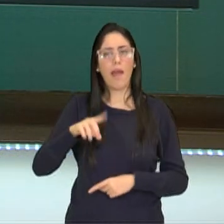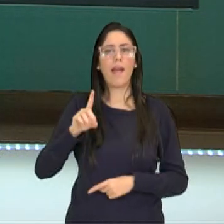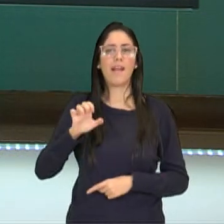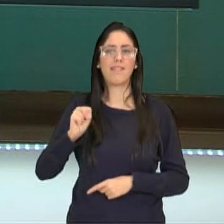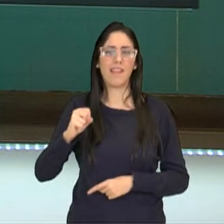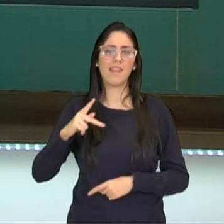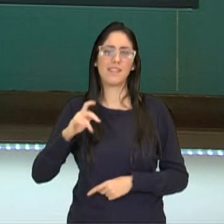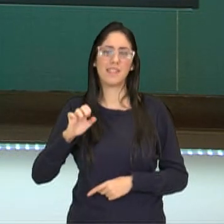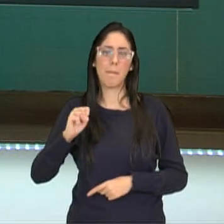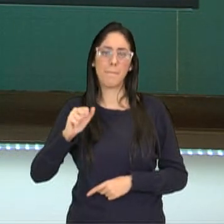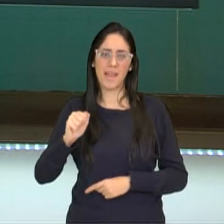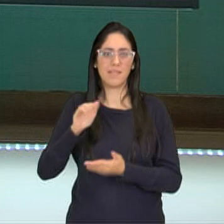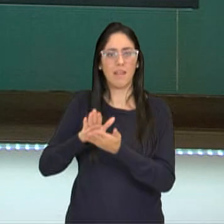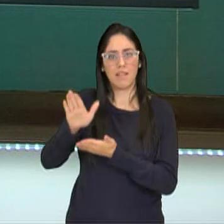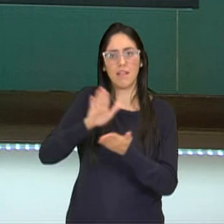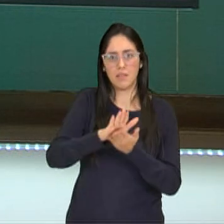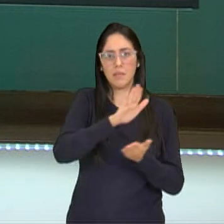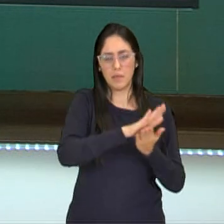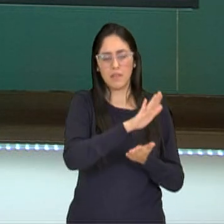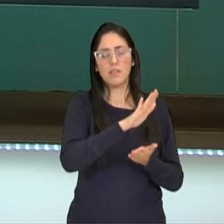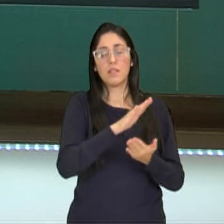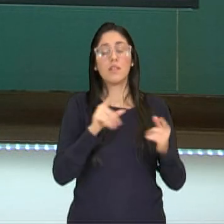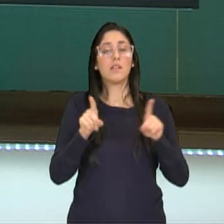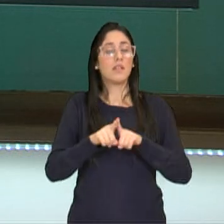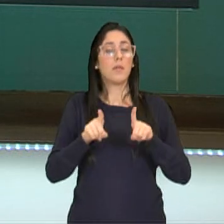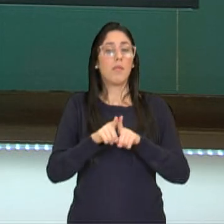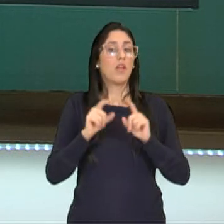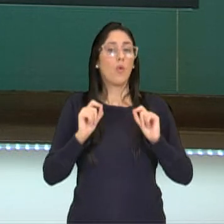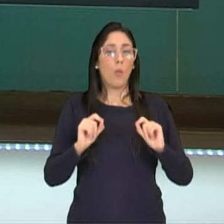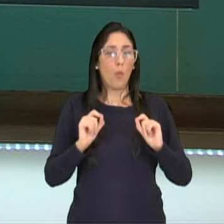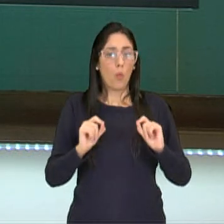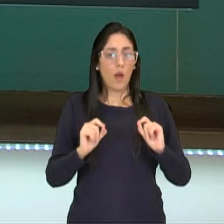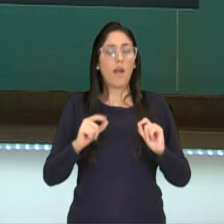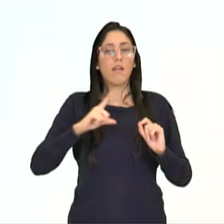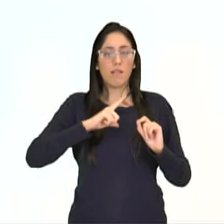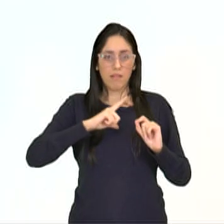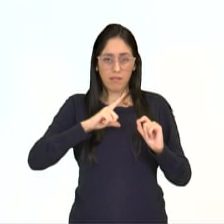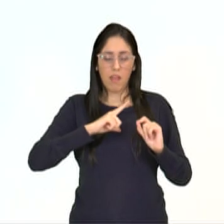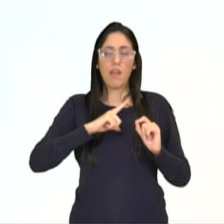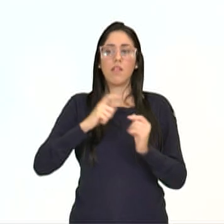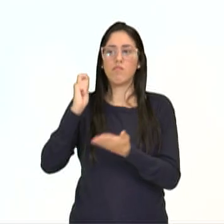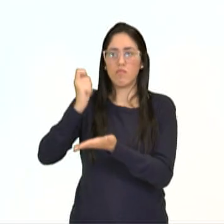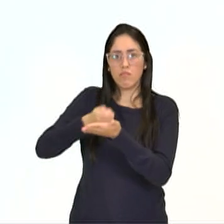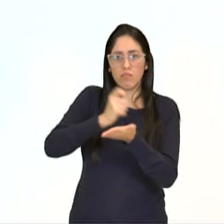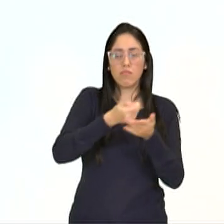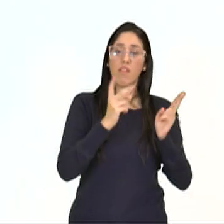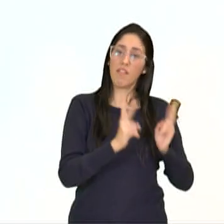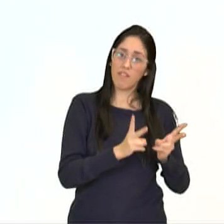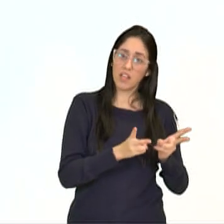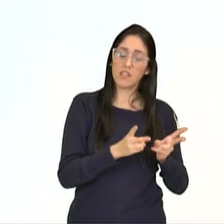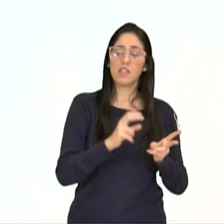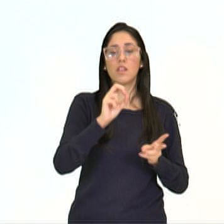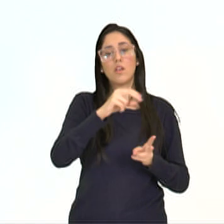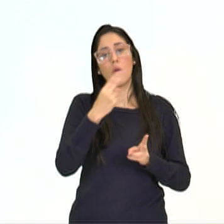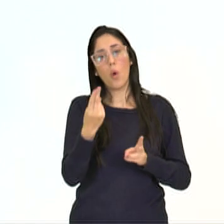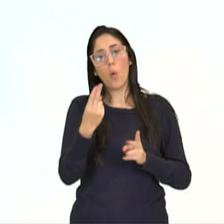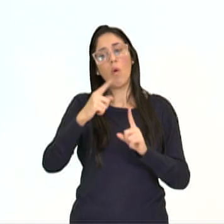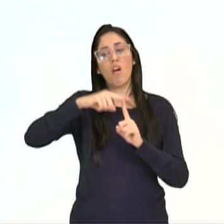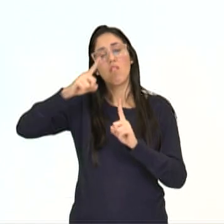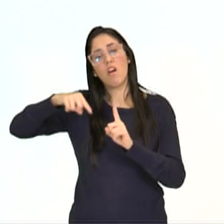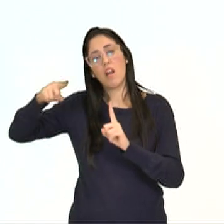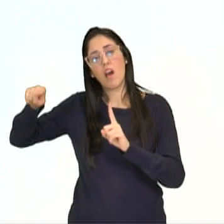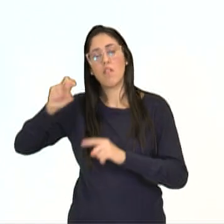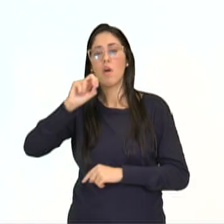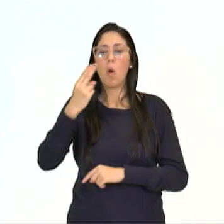as despesas também podem ser definidas como as despesas fixas, as variáveis e as sazonais.